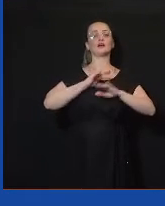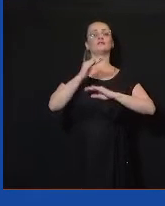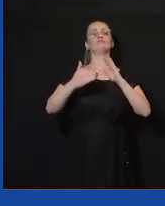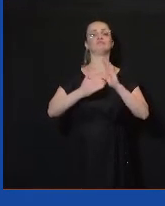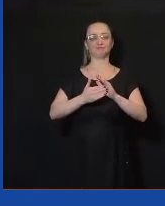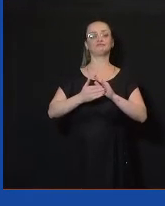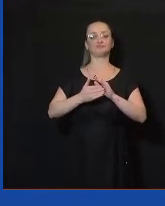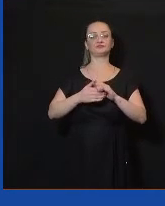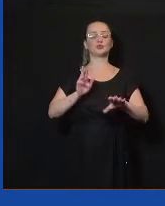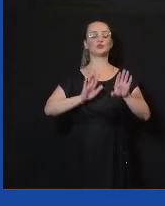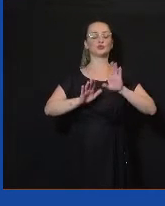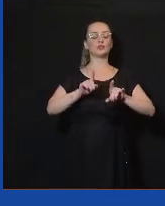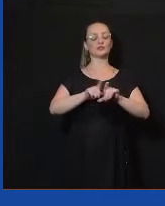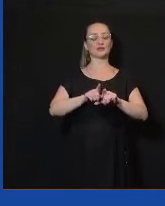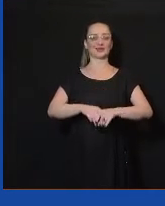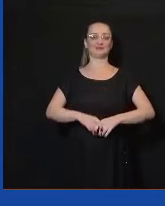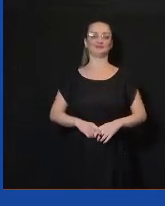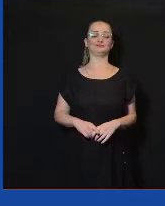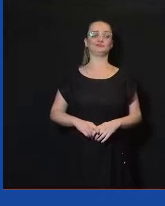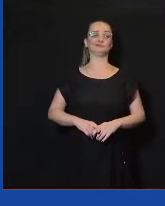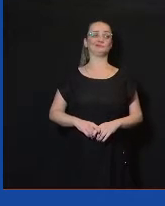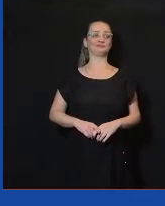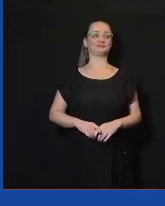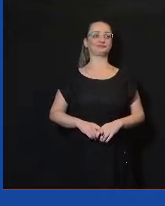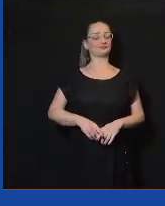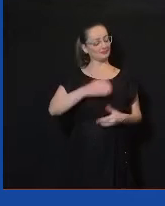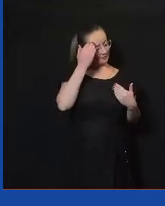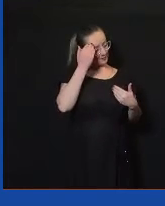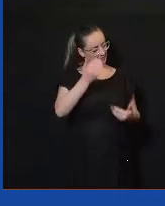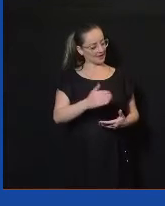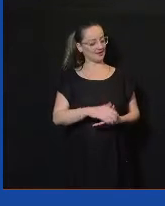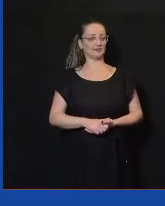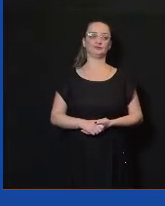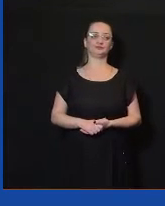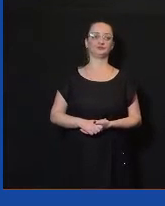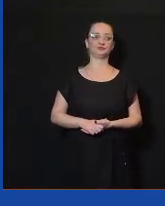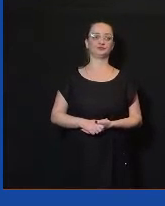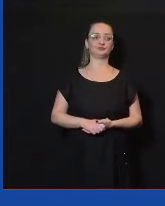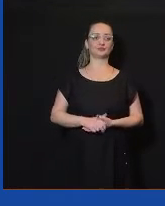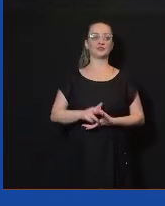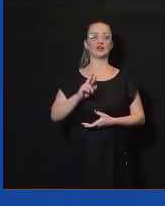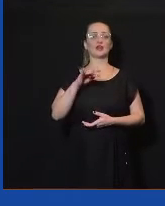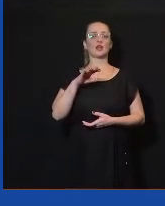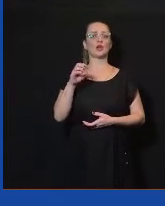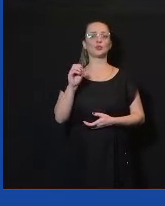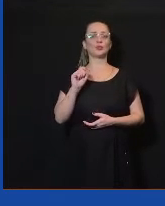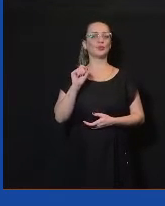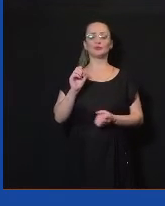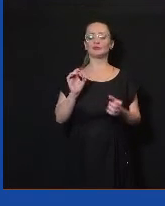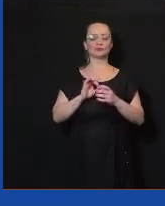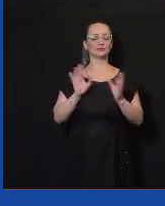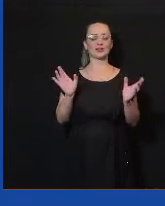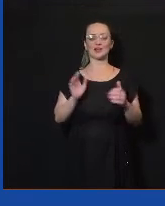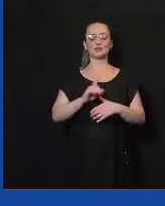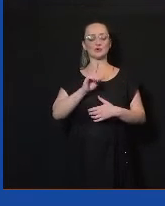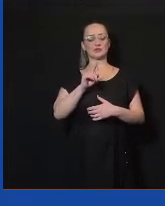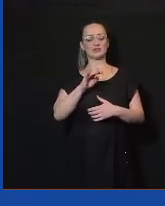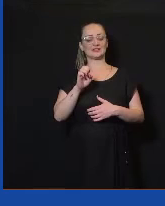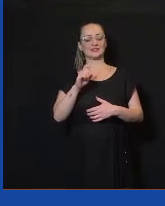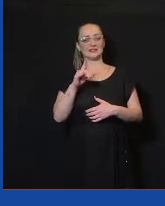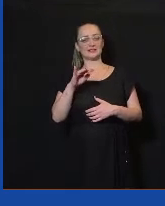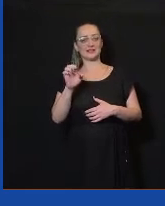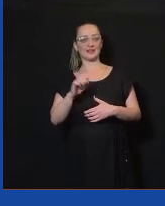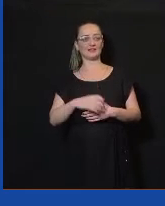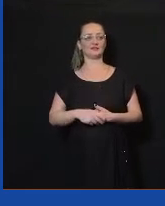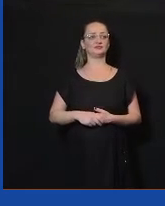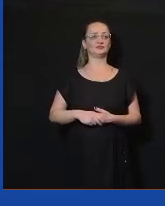e de cuidado. Obrigado. Renato, você ou Zezé, fiquem à vontade. Só para a gente se situar aqui, como